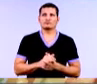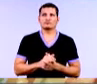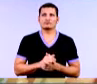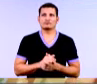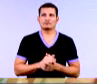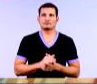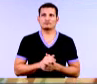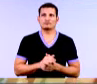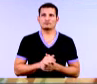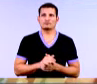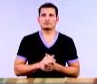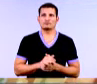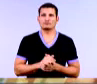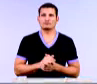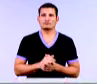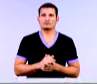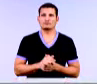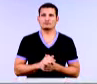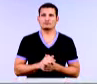lá, olha lá.